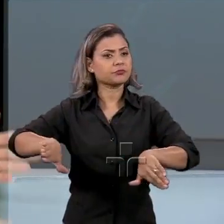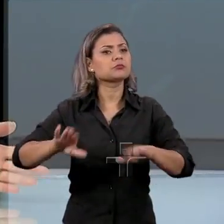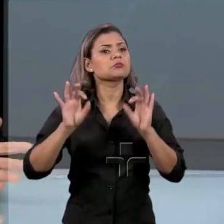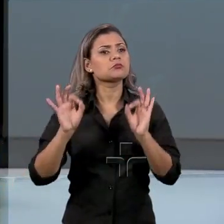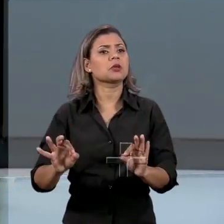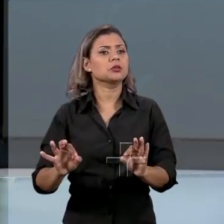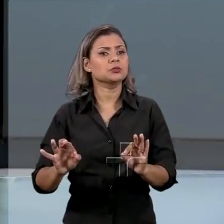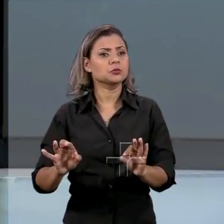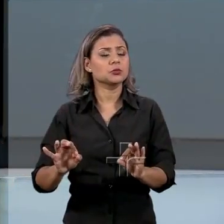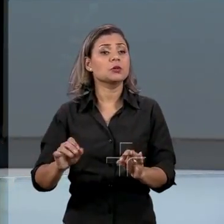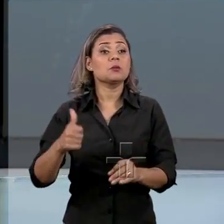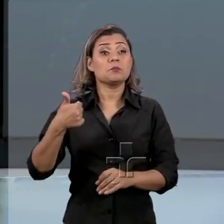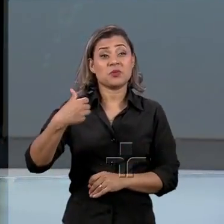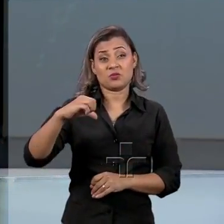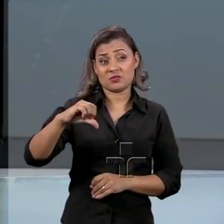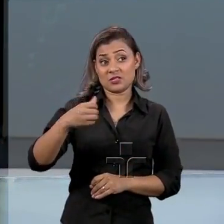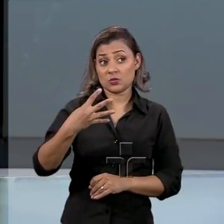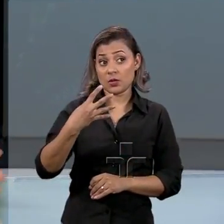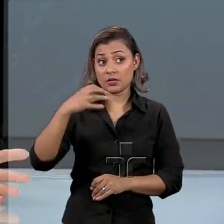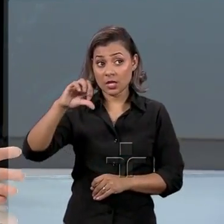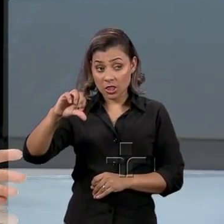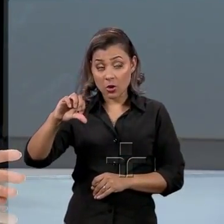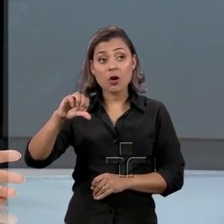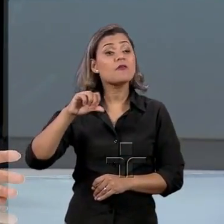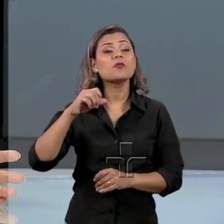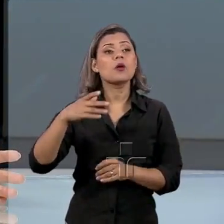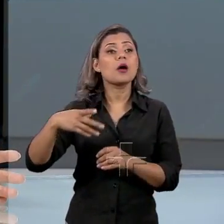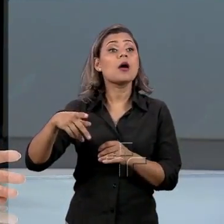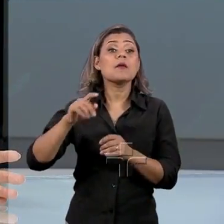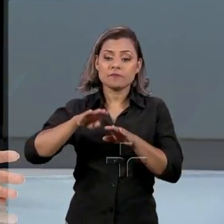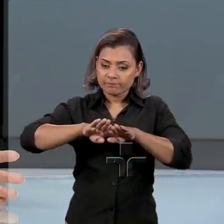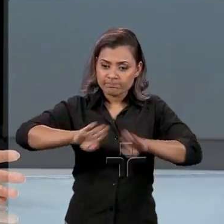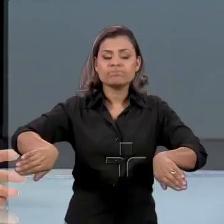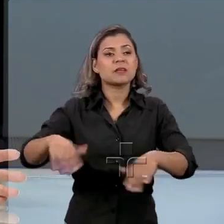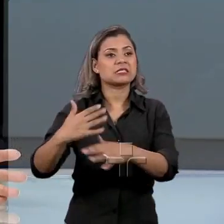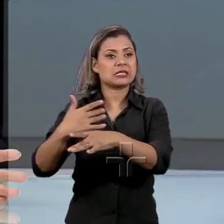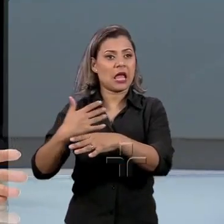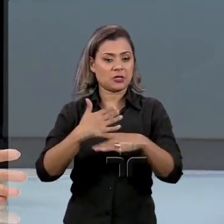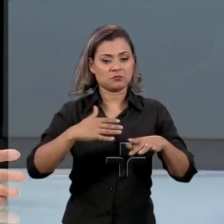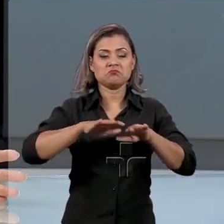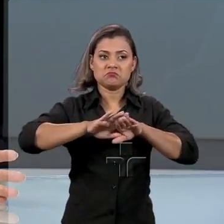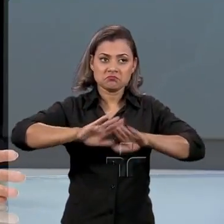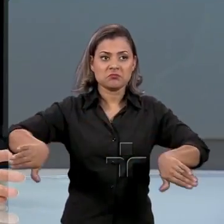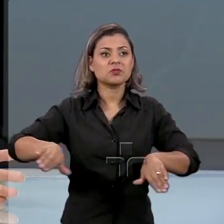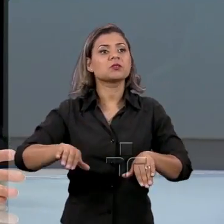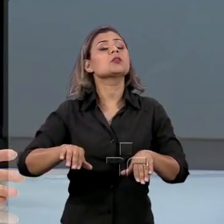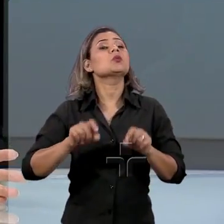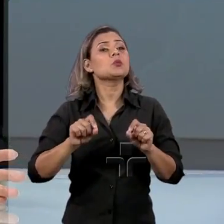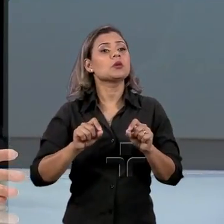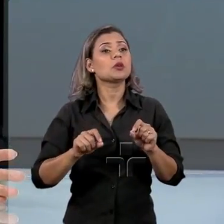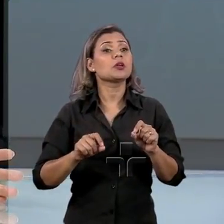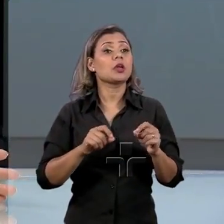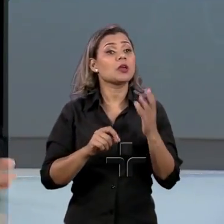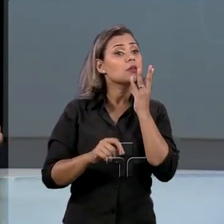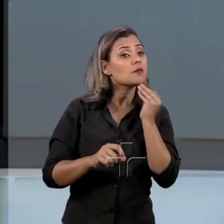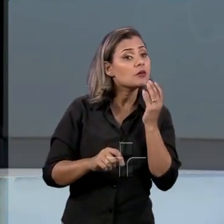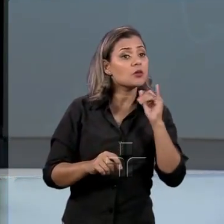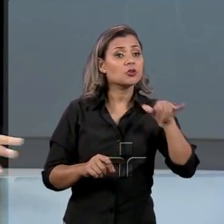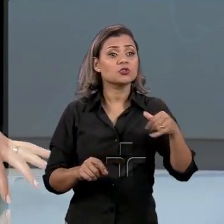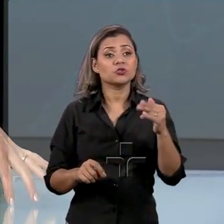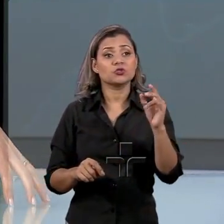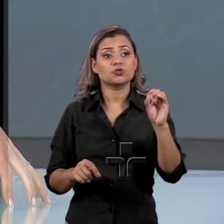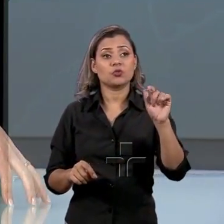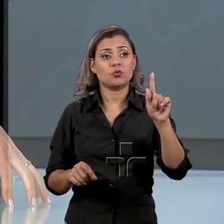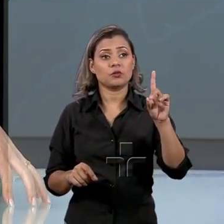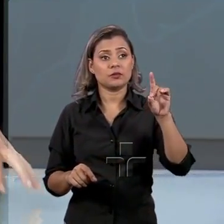a partir de 1949, ela foi dividida, de fato, com a Jordânia administrando Jerusalém Oriental e